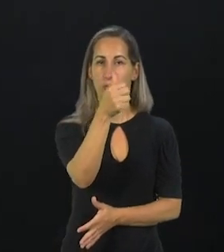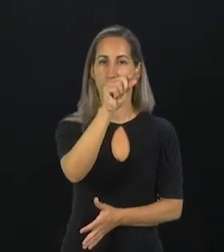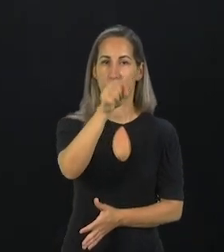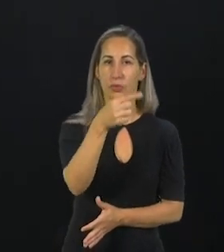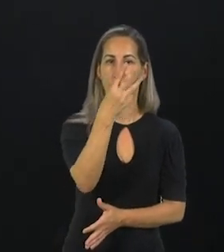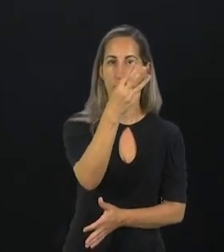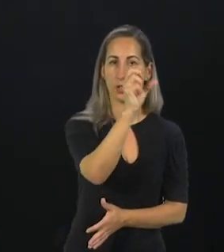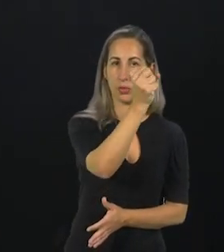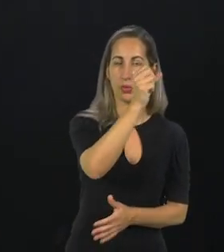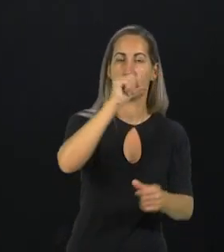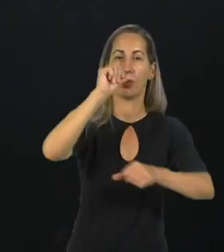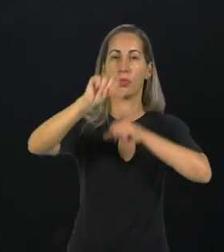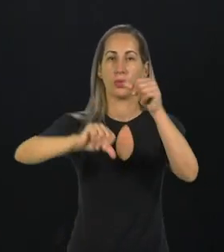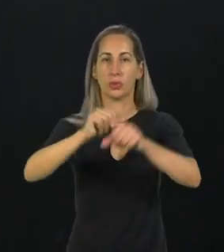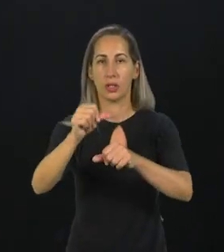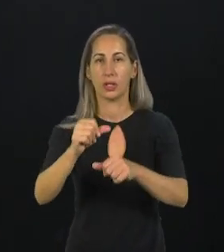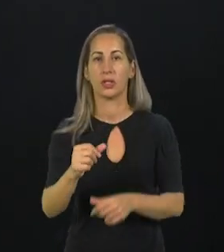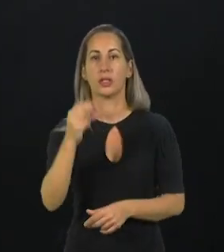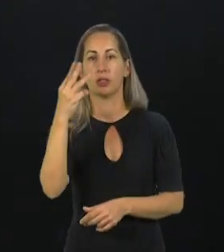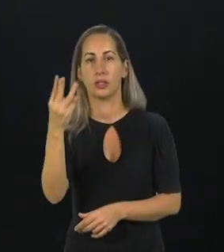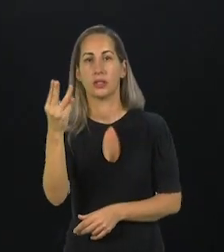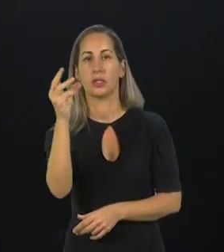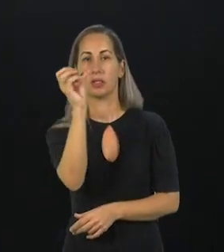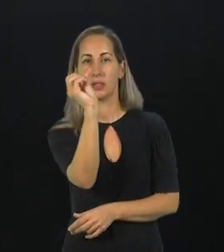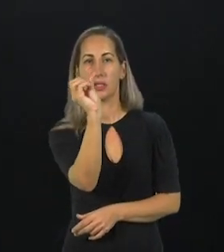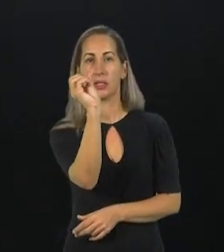361,38 vai se transformar em